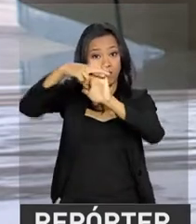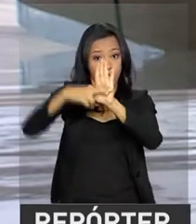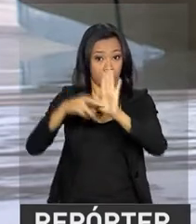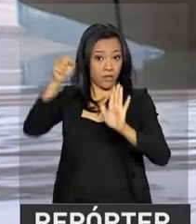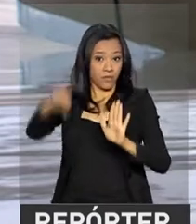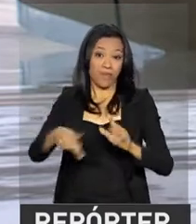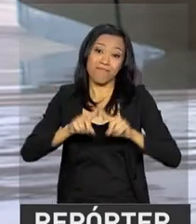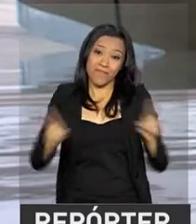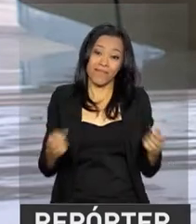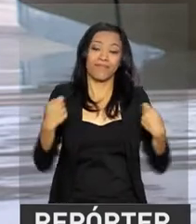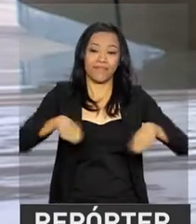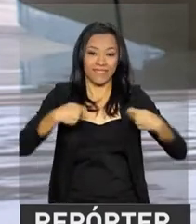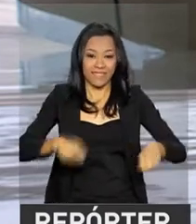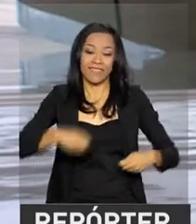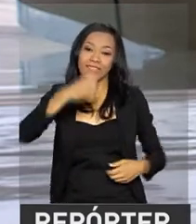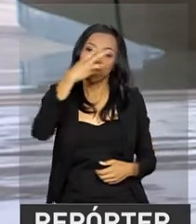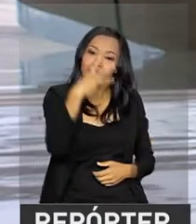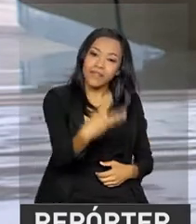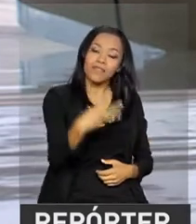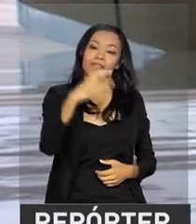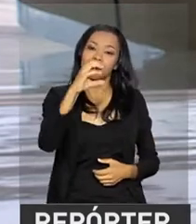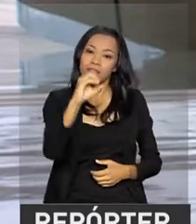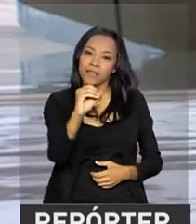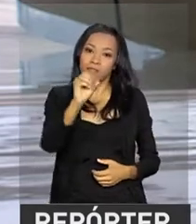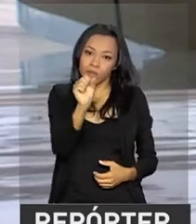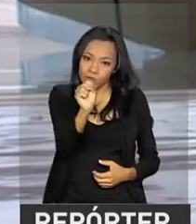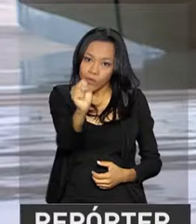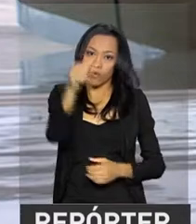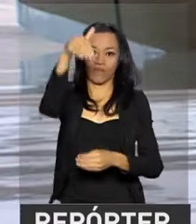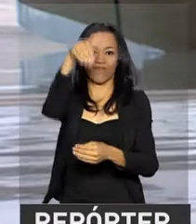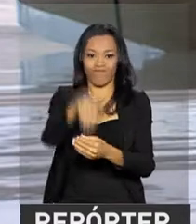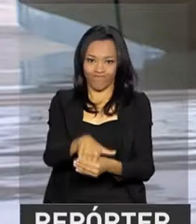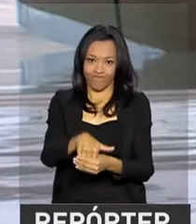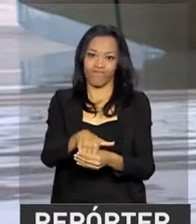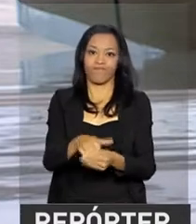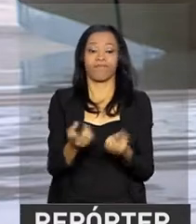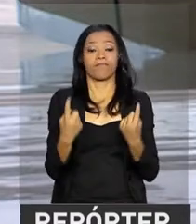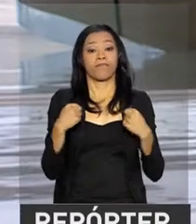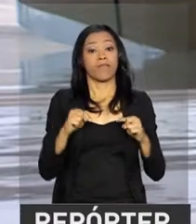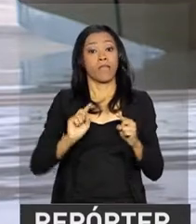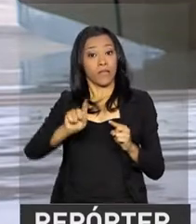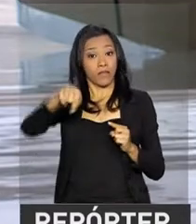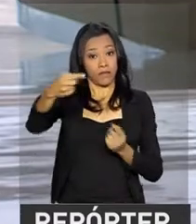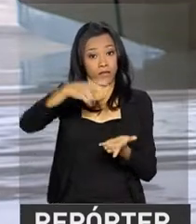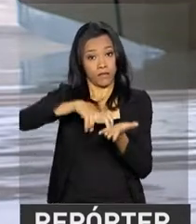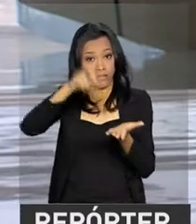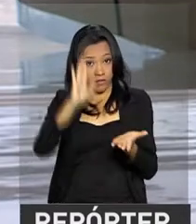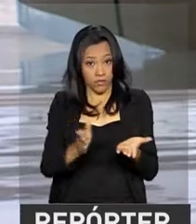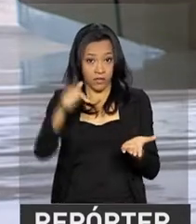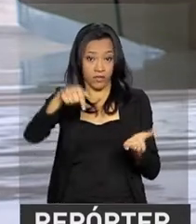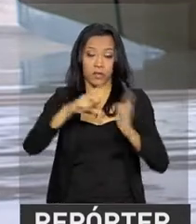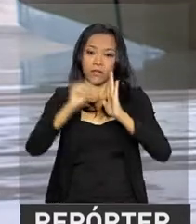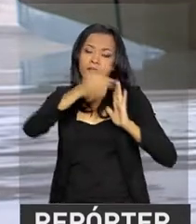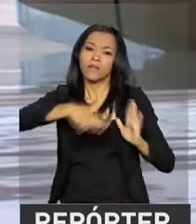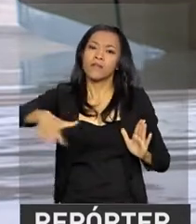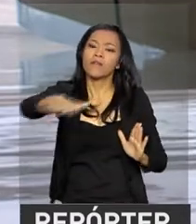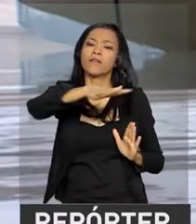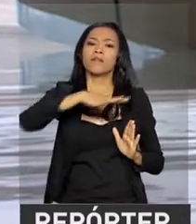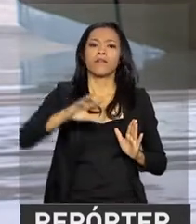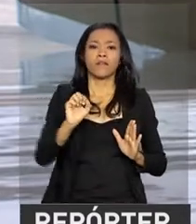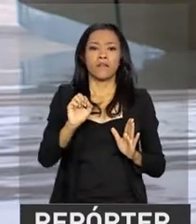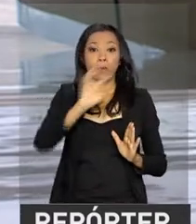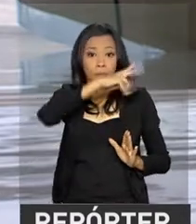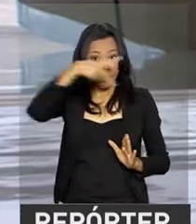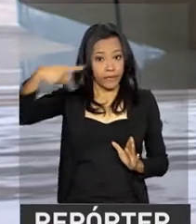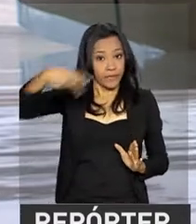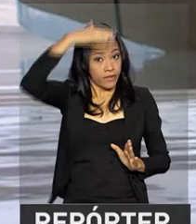pelo menos 308 votos. Bom, depois, ainda pela manhã, já aqui no Palácio do Planalto, o presidente